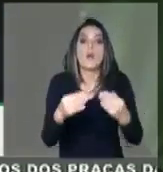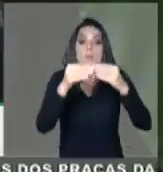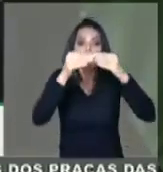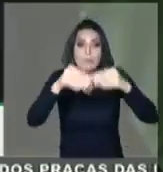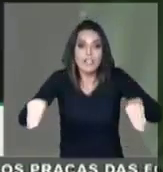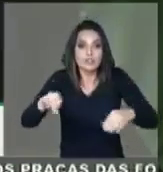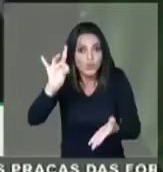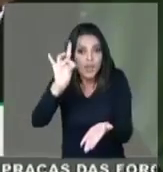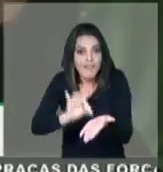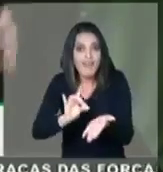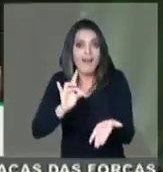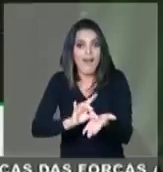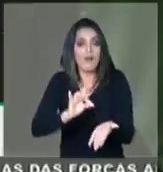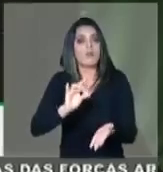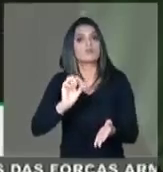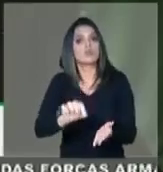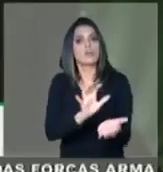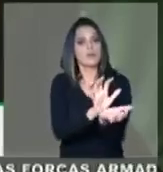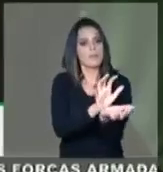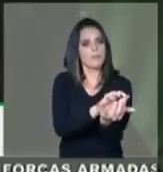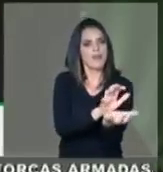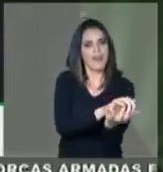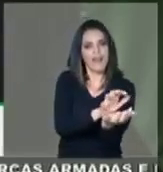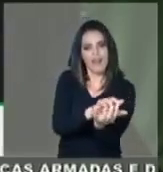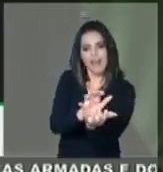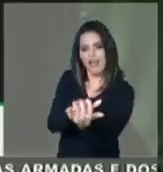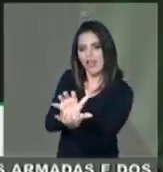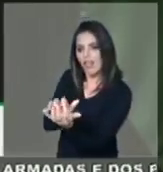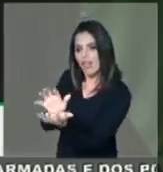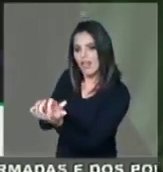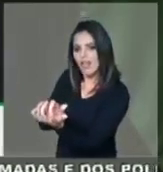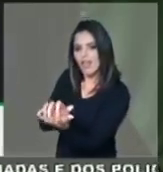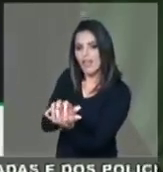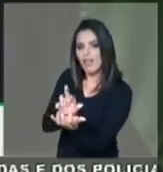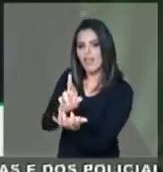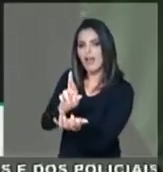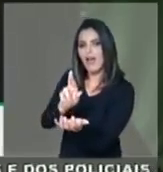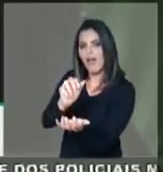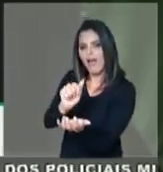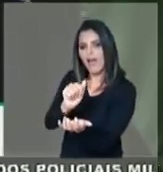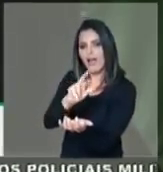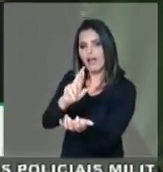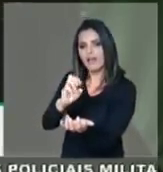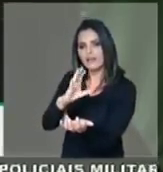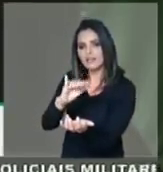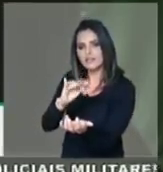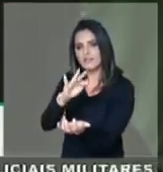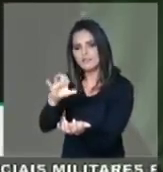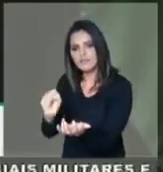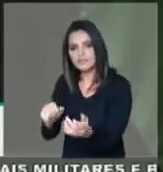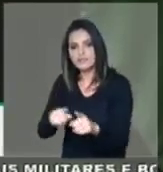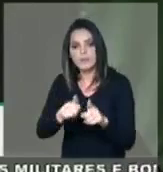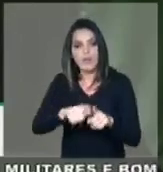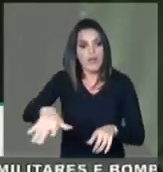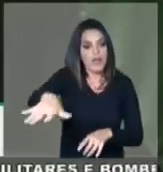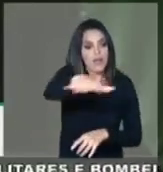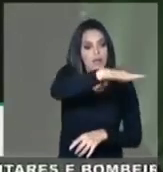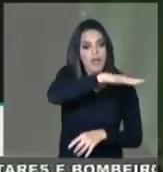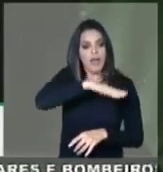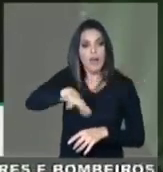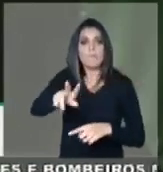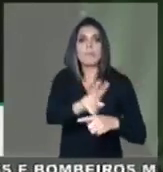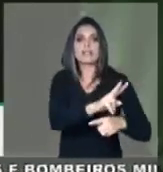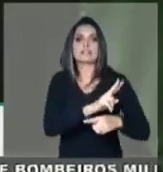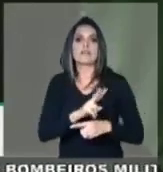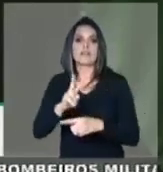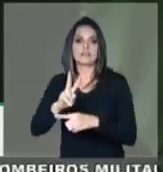dano sobre os arrecifes, sobre os parques nacionais marinhos, sobre qual é a extensão de algo que não é só